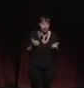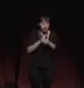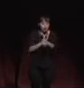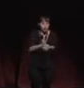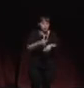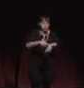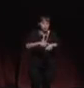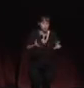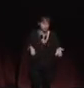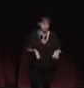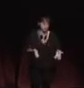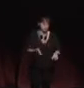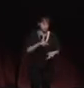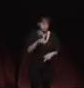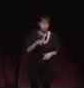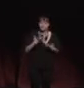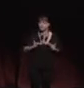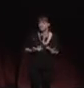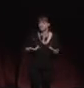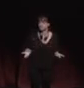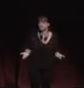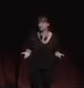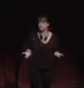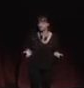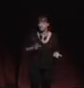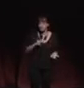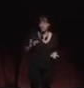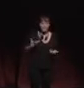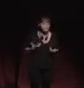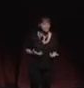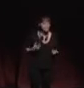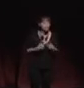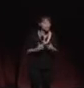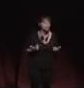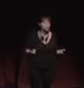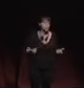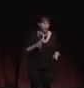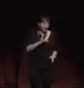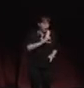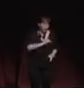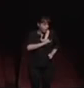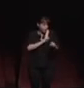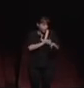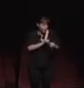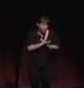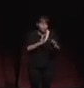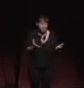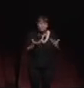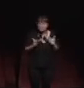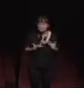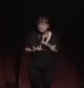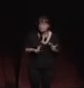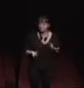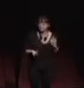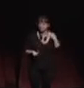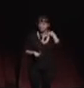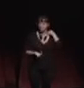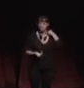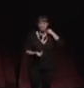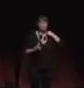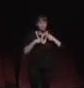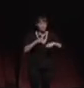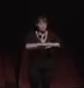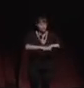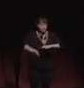professor cansado, o professor está sempre cansado, não sei porquê, gente, sabe? Ama a coisa, faz o escaldapé,